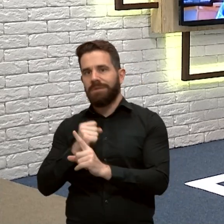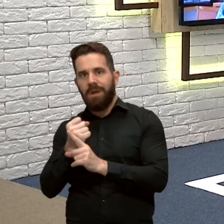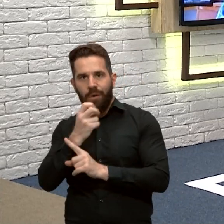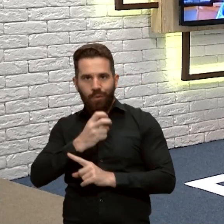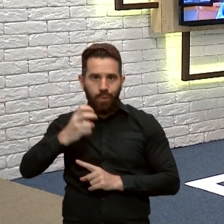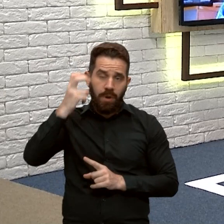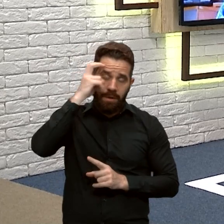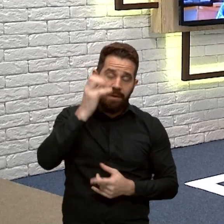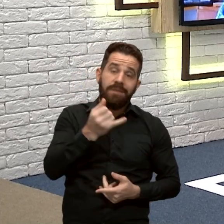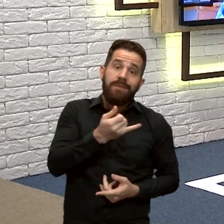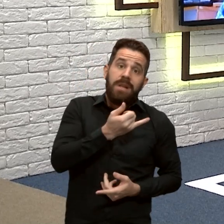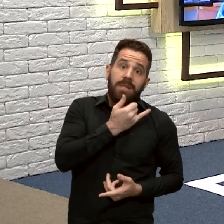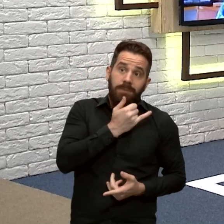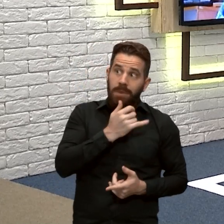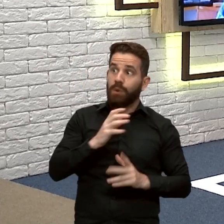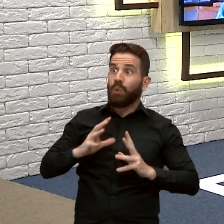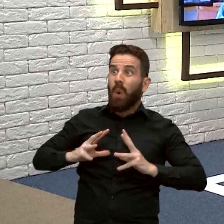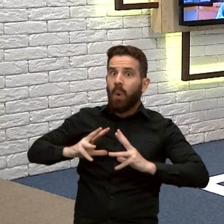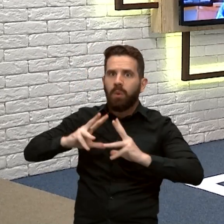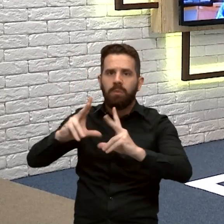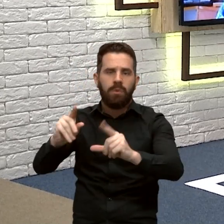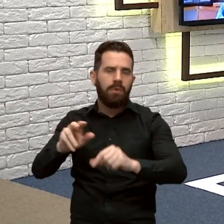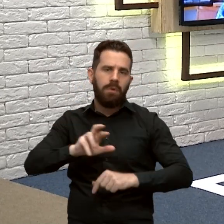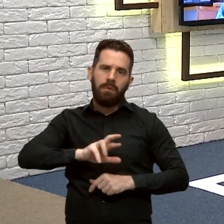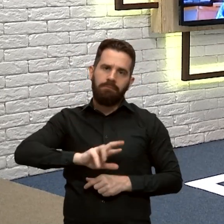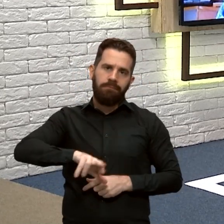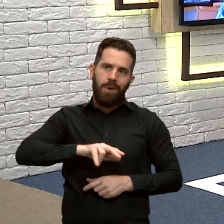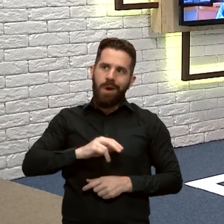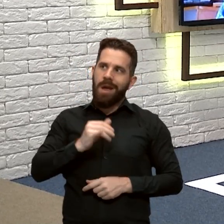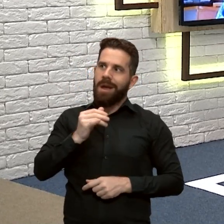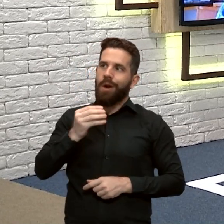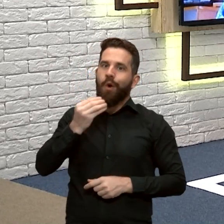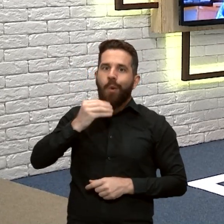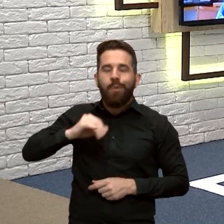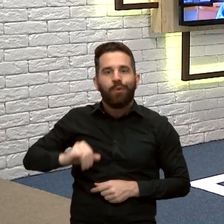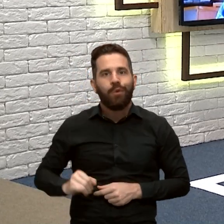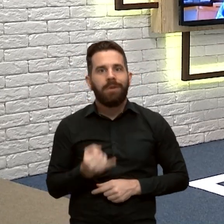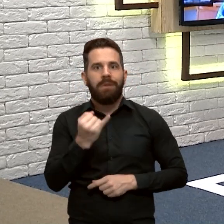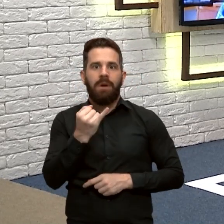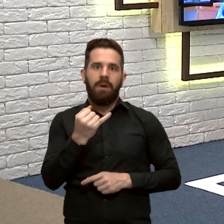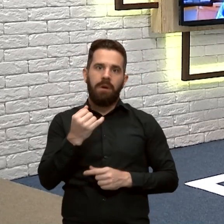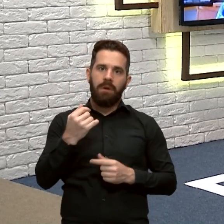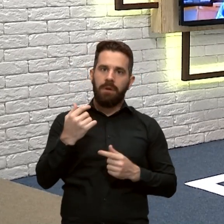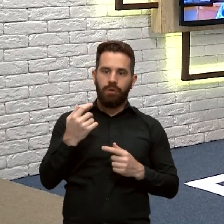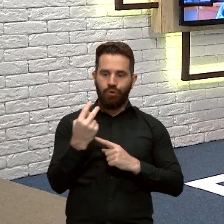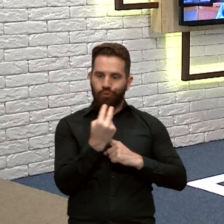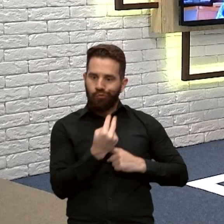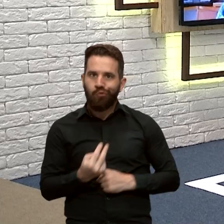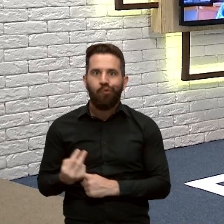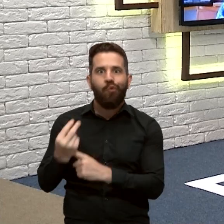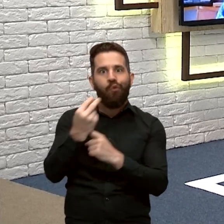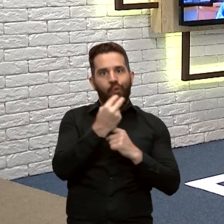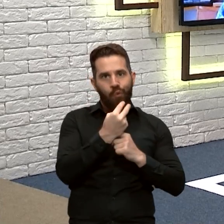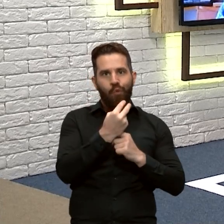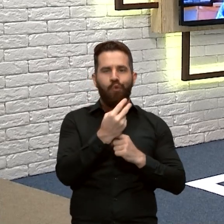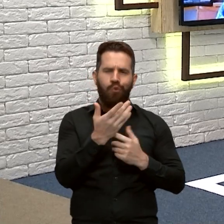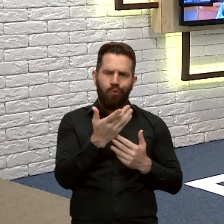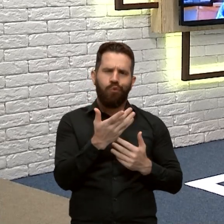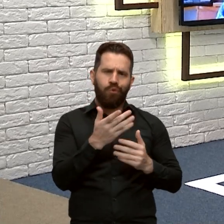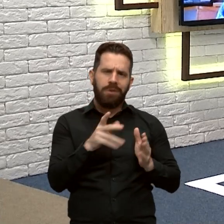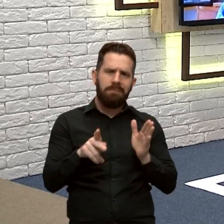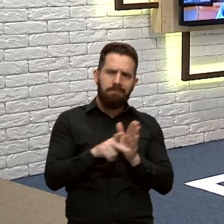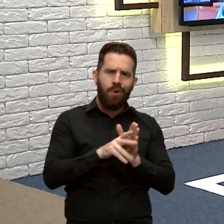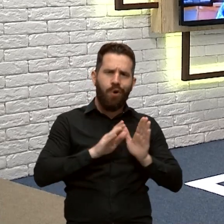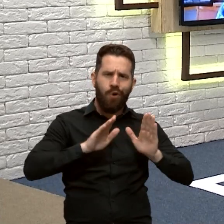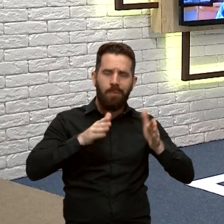tem acesso às oportunidades, né, da medicina para retardar envelhecimento, né? E também muitas vezes não tem acesso nem a remédios,